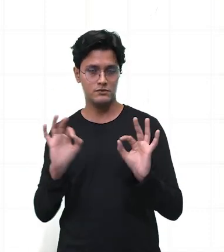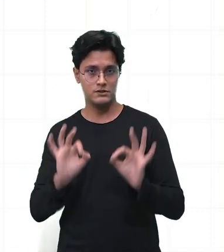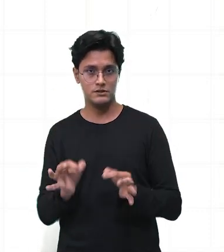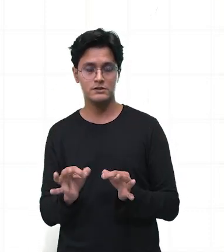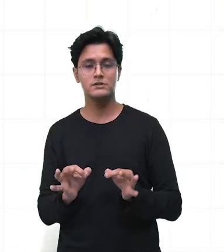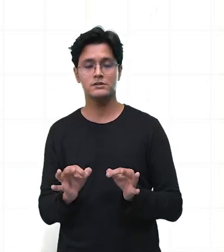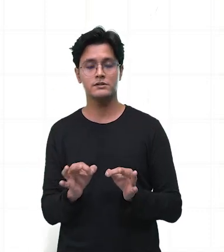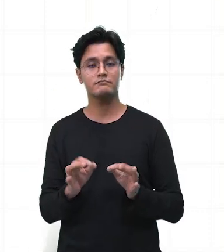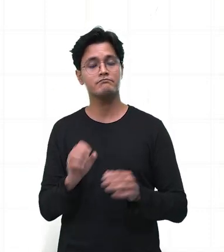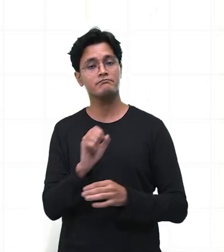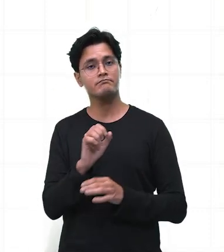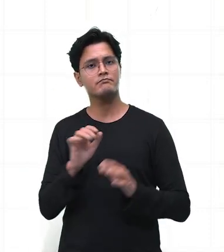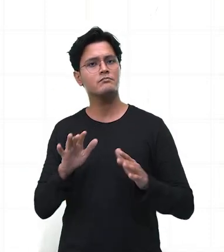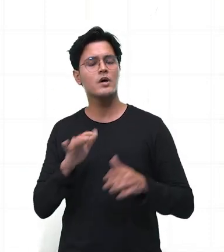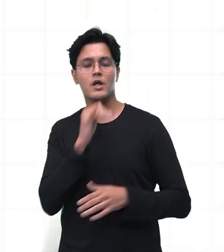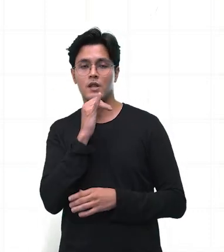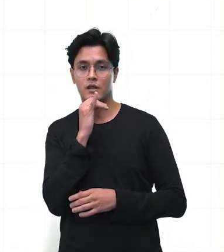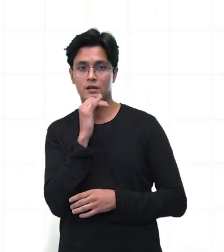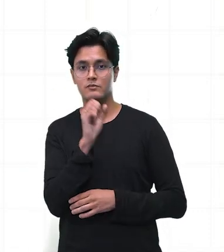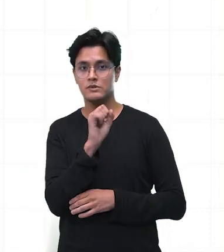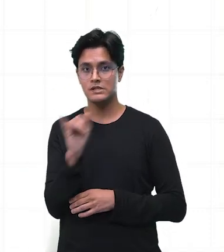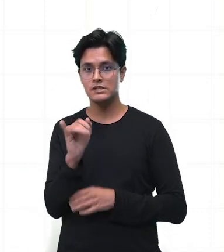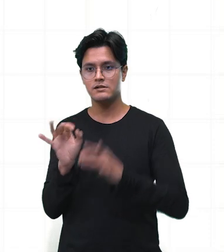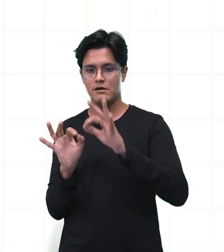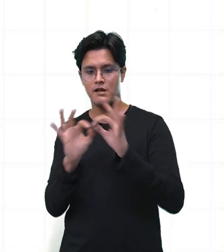esse lado aqui vale, vamos supor, 5